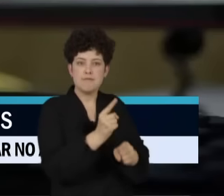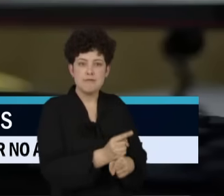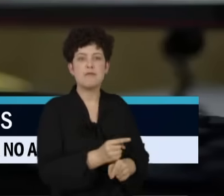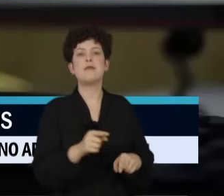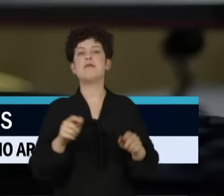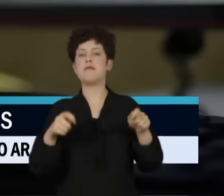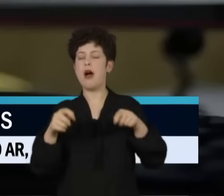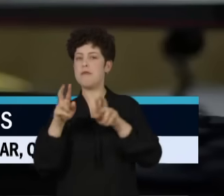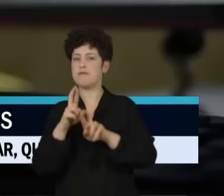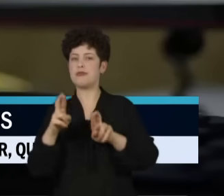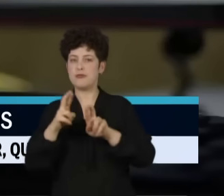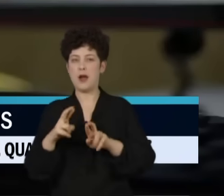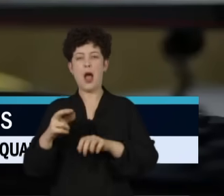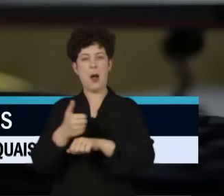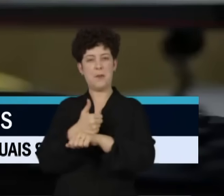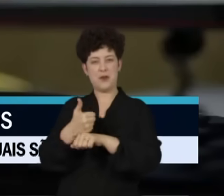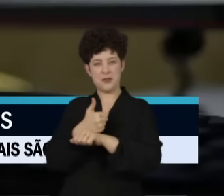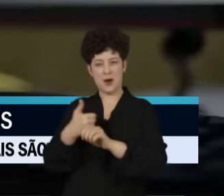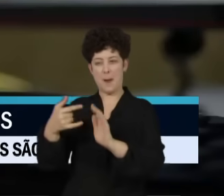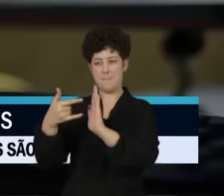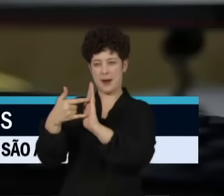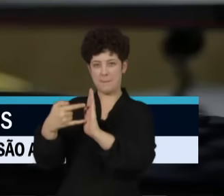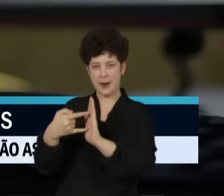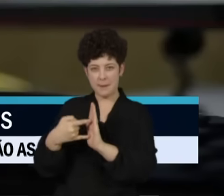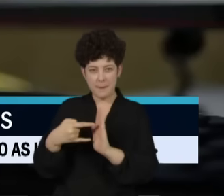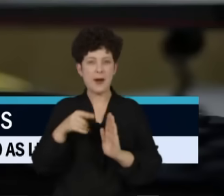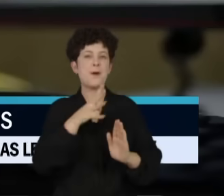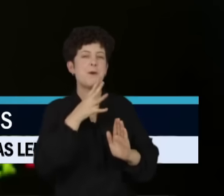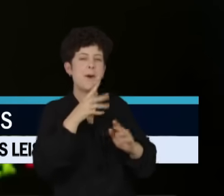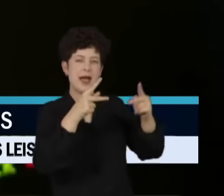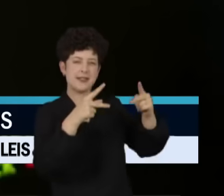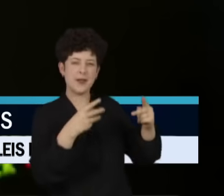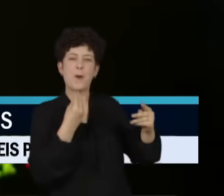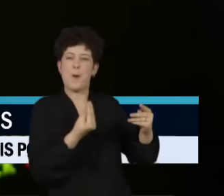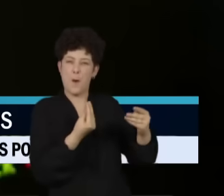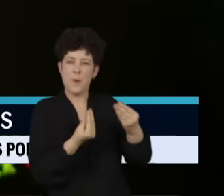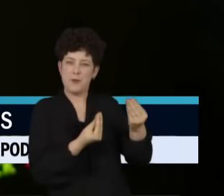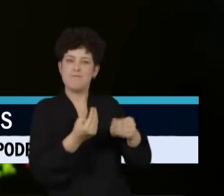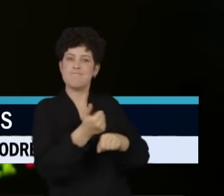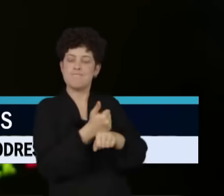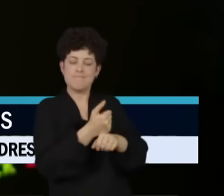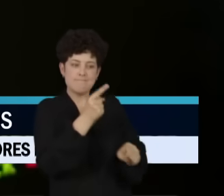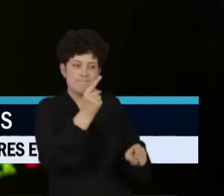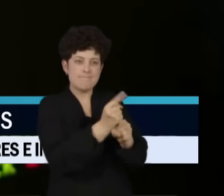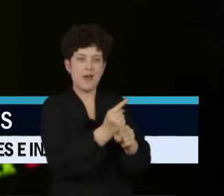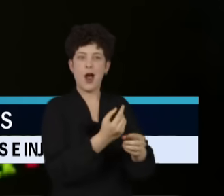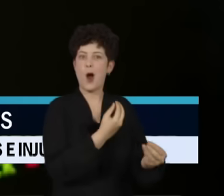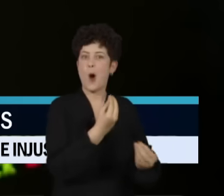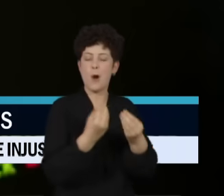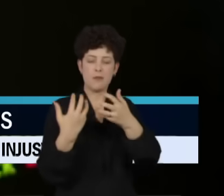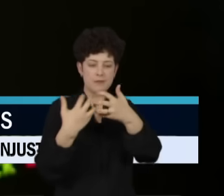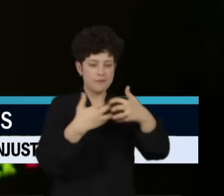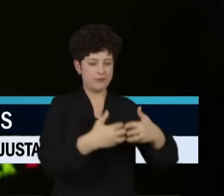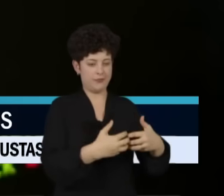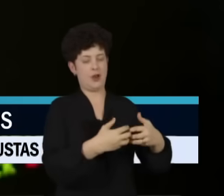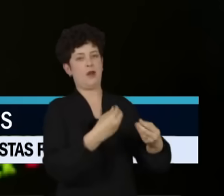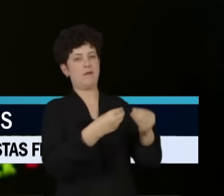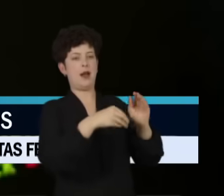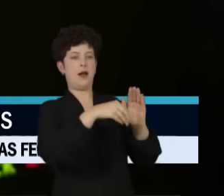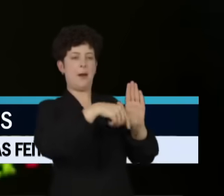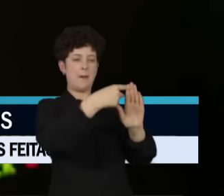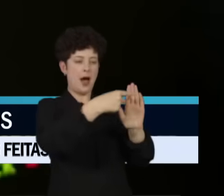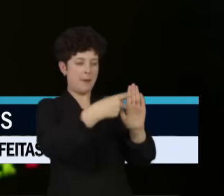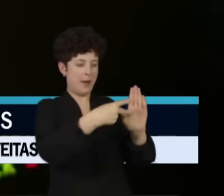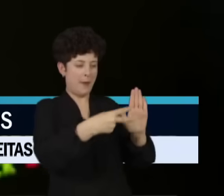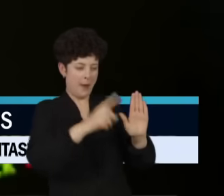perícia, programadores, especialistas em linguagens de programação, detectar como é que funciona a arquitetura do código, como é